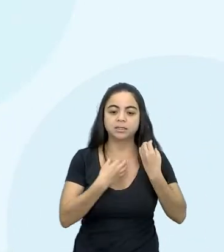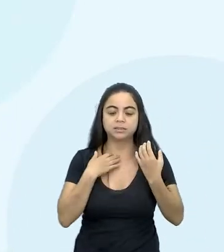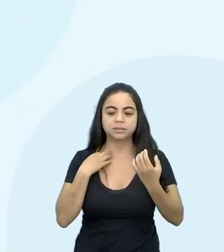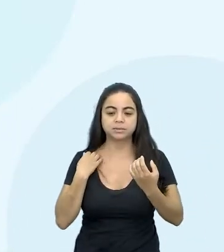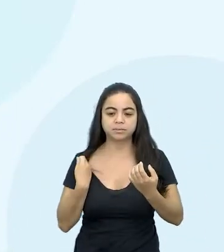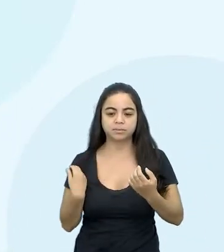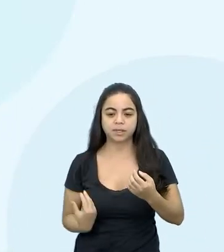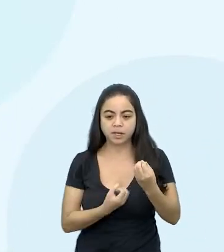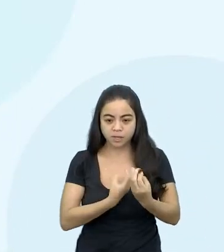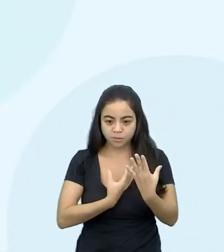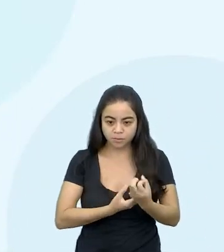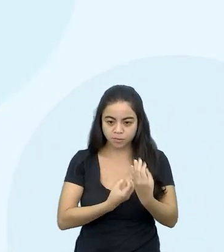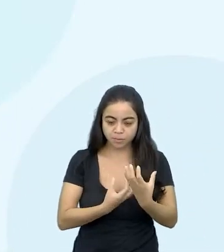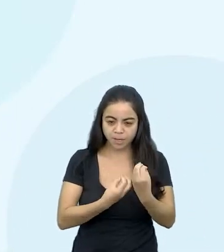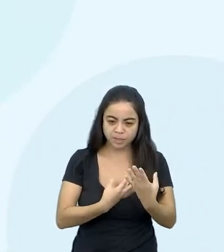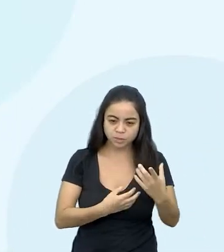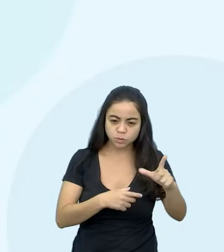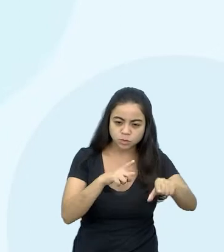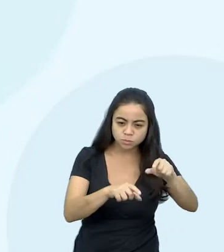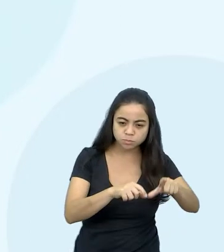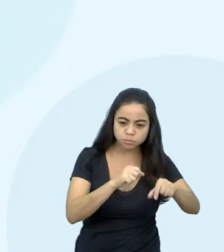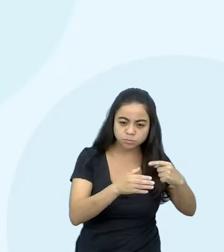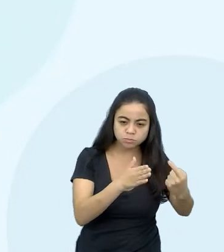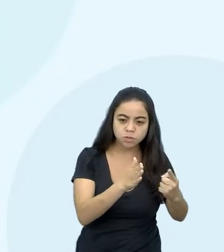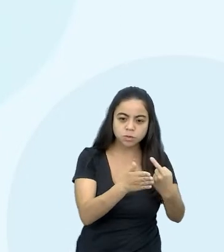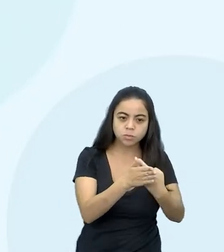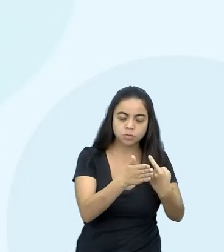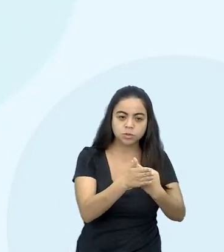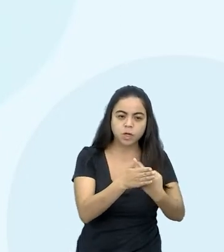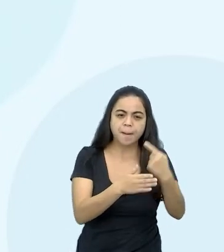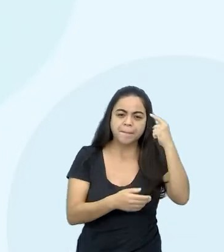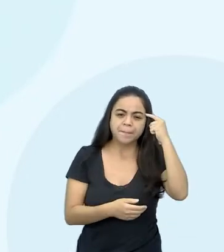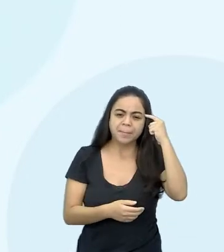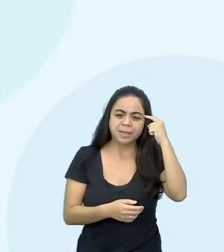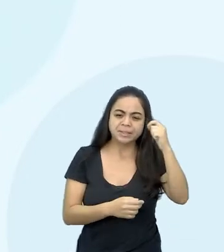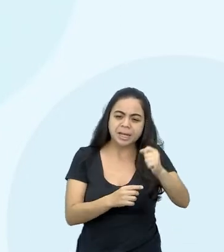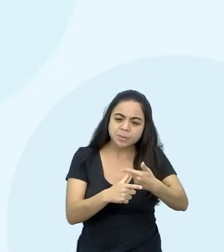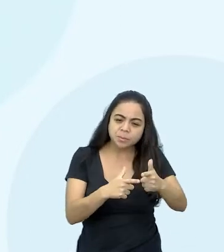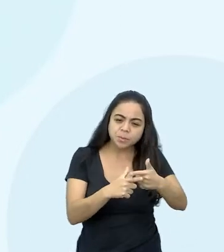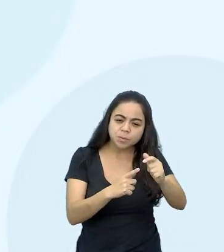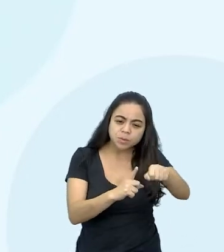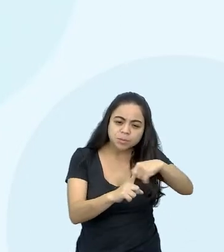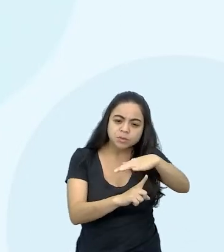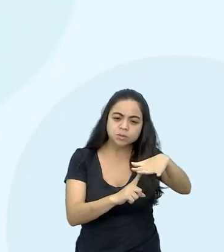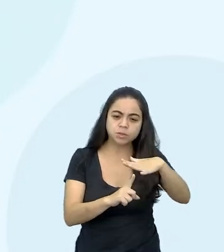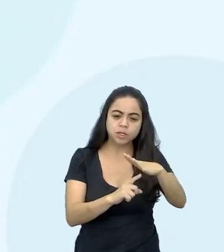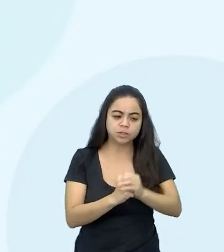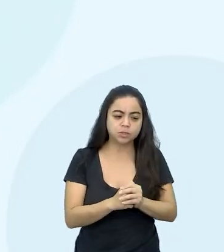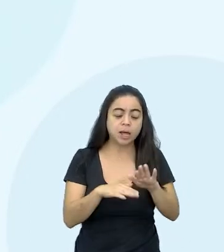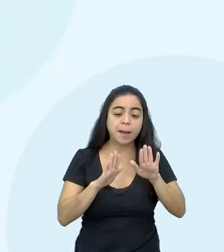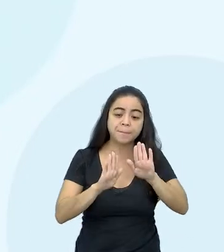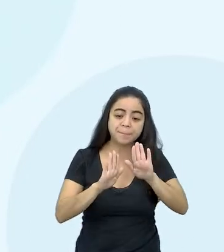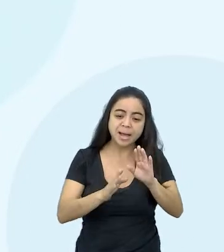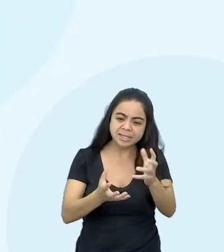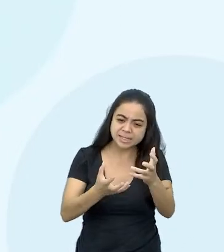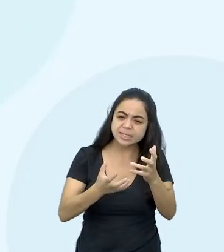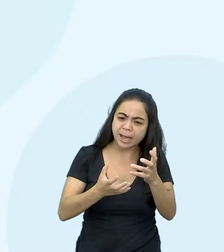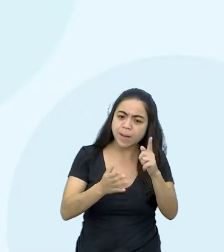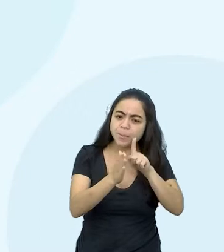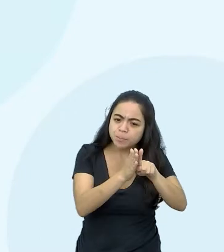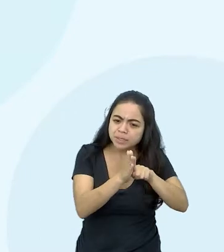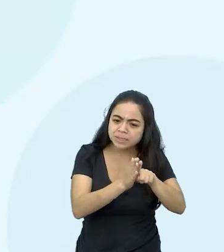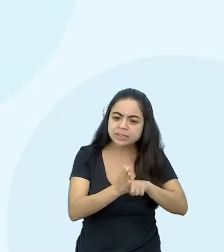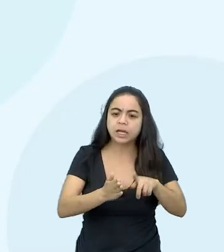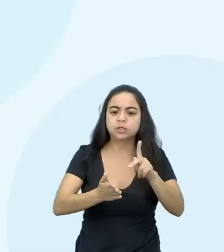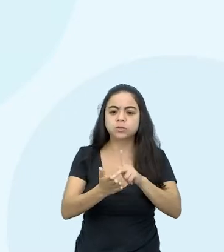a pensar em uma série de problemas sociológicos. Mas se quisermos realmente fazer um trabalho de pesquisa,